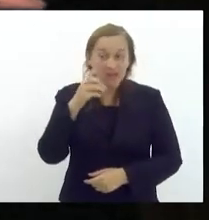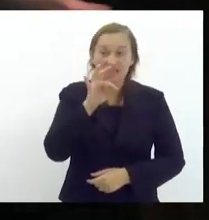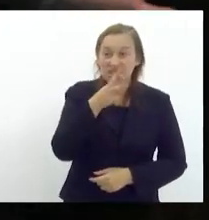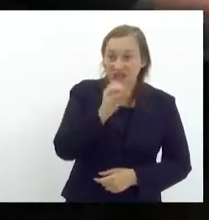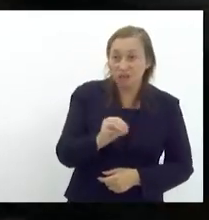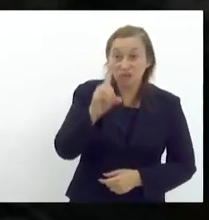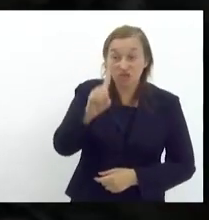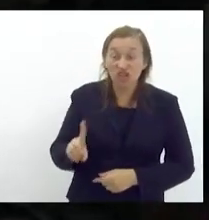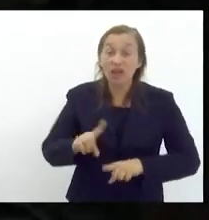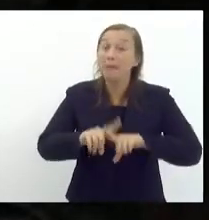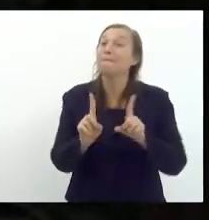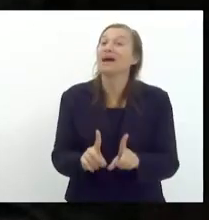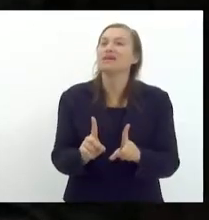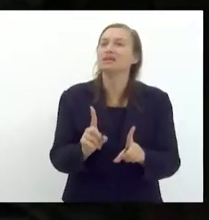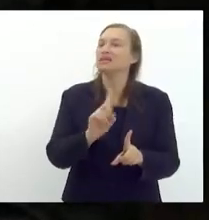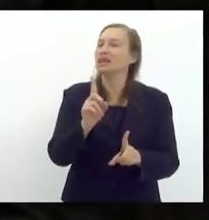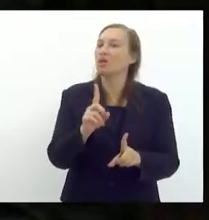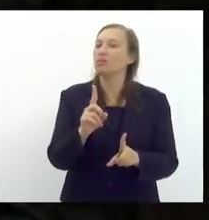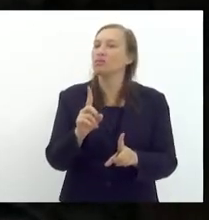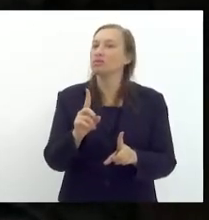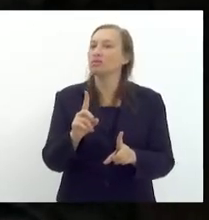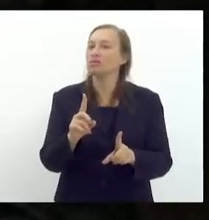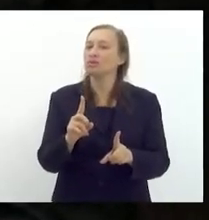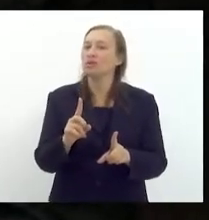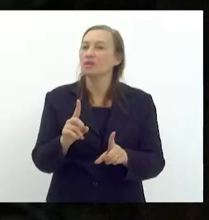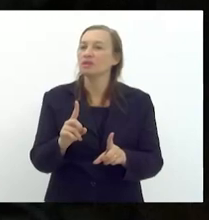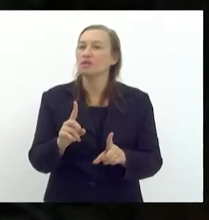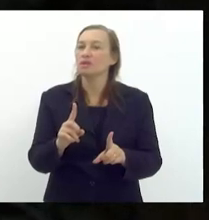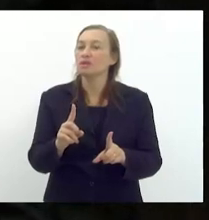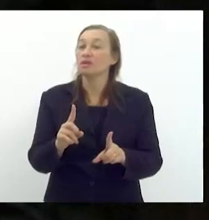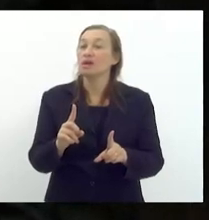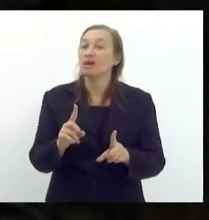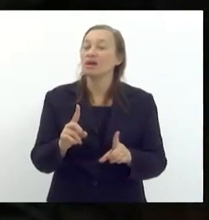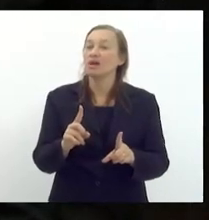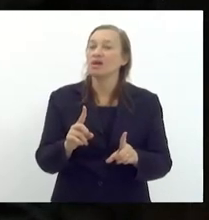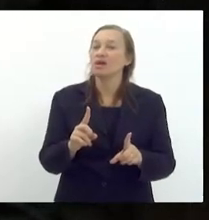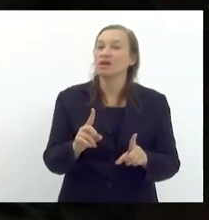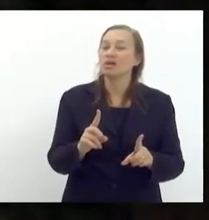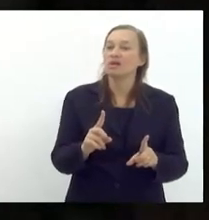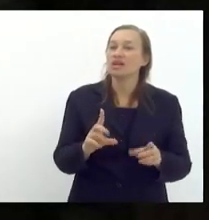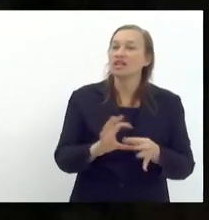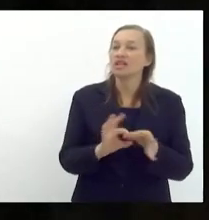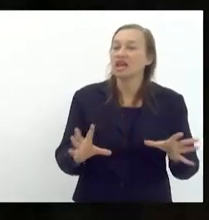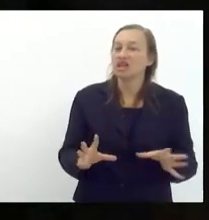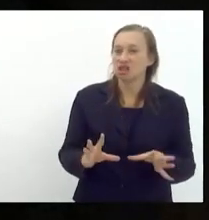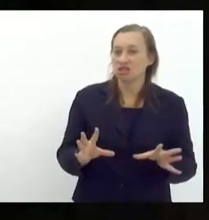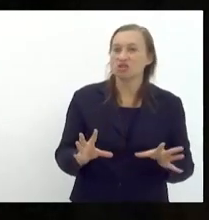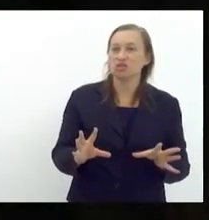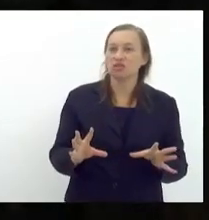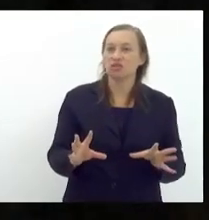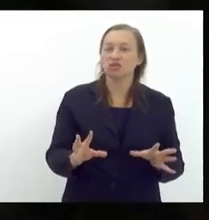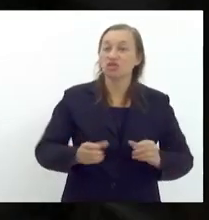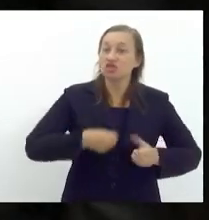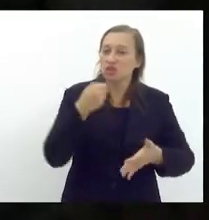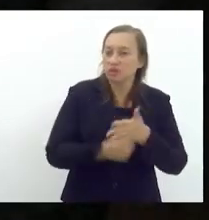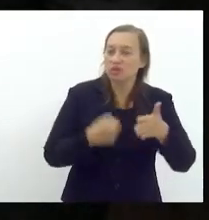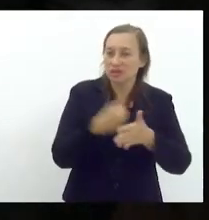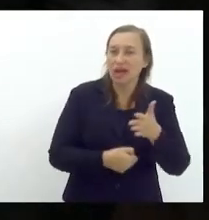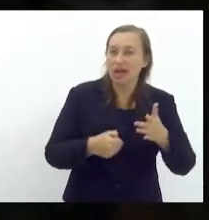direita mas não abro mão das pautas sociais que são pautas da minha vida eu vim da pobreza